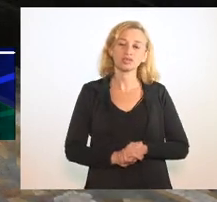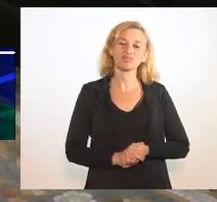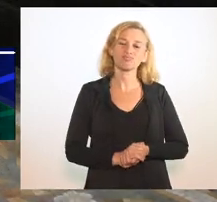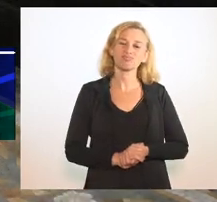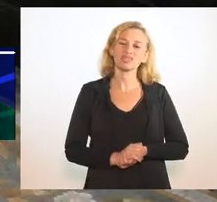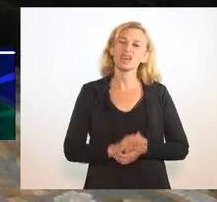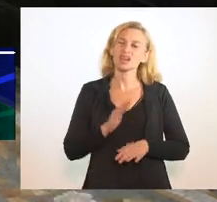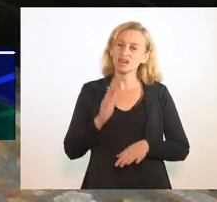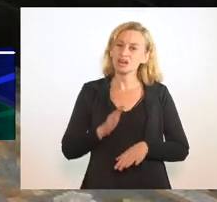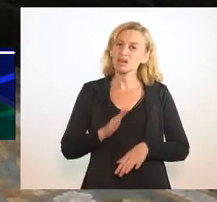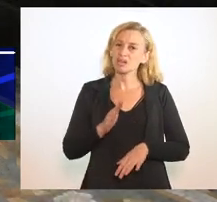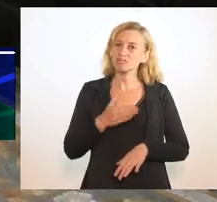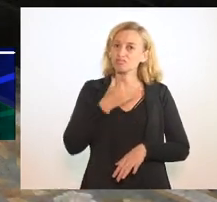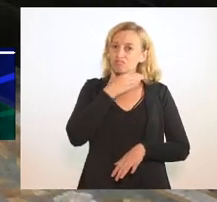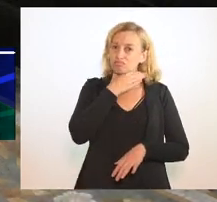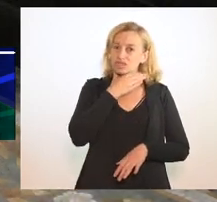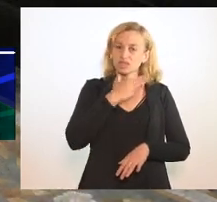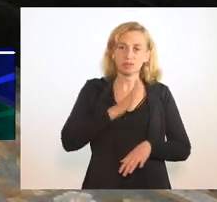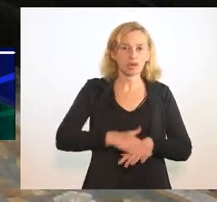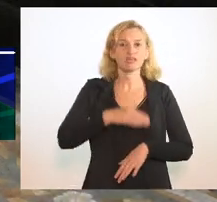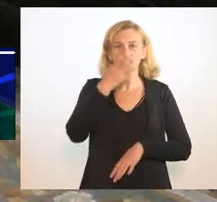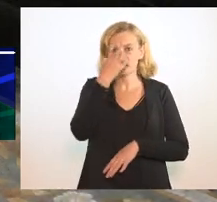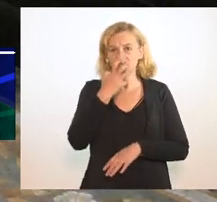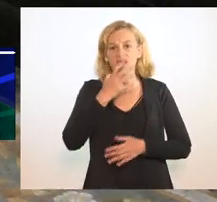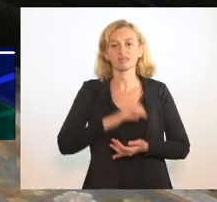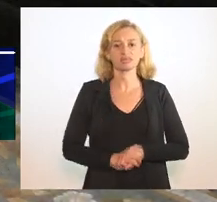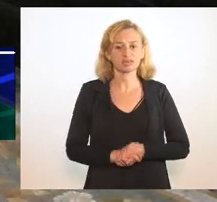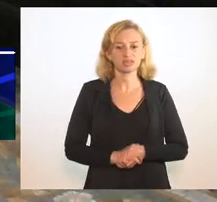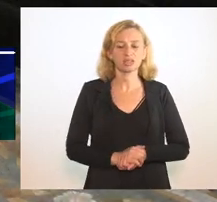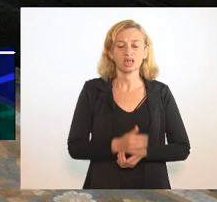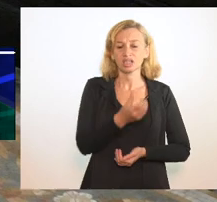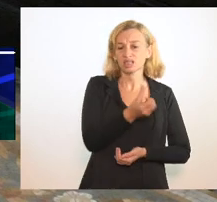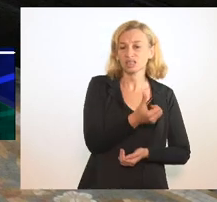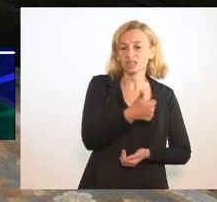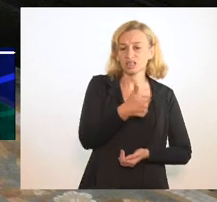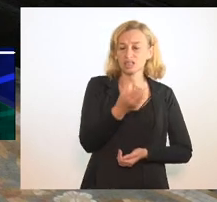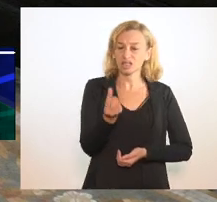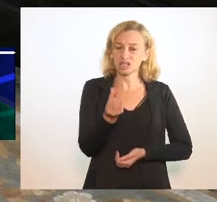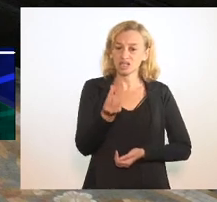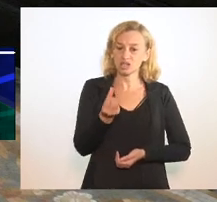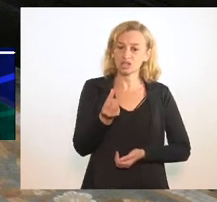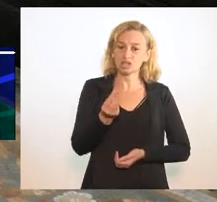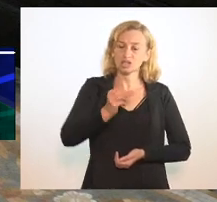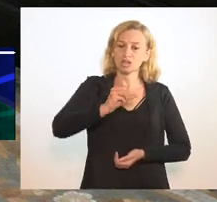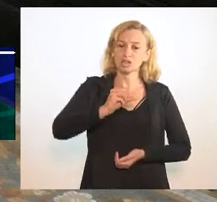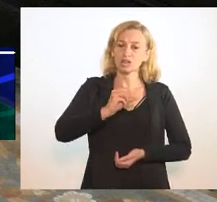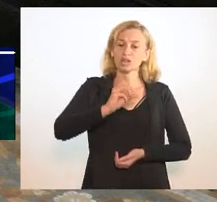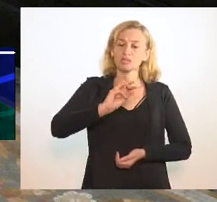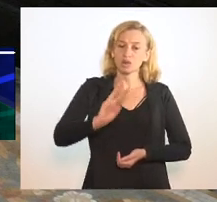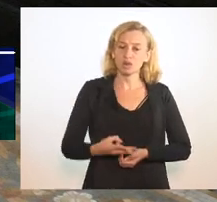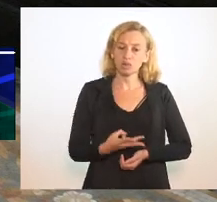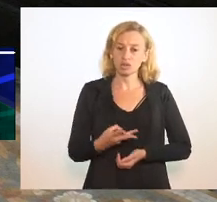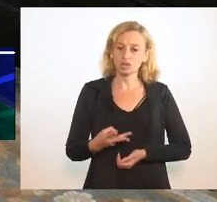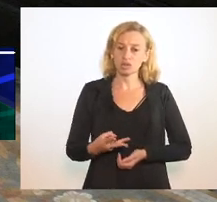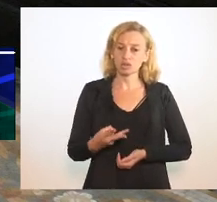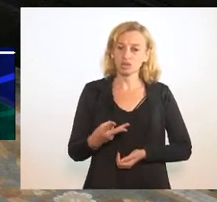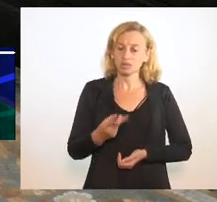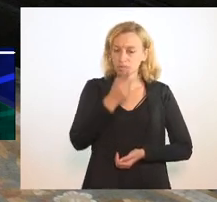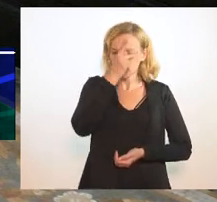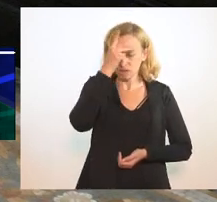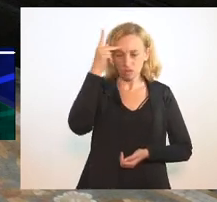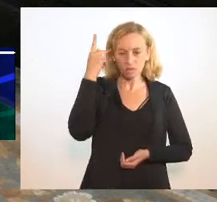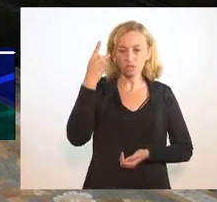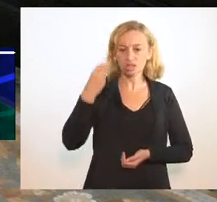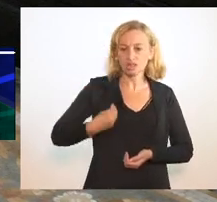muito mais grave. Do universo de 16 milhões de cidadãos fluminenses, nada